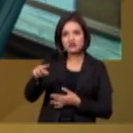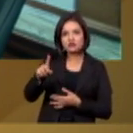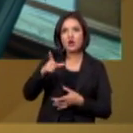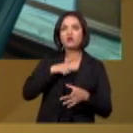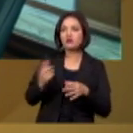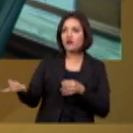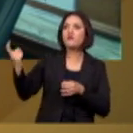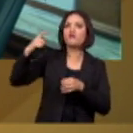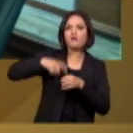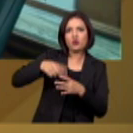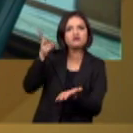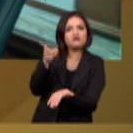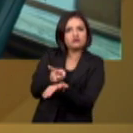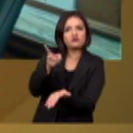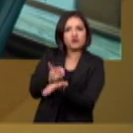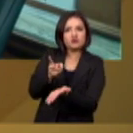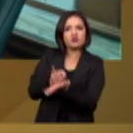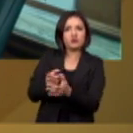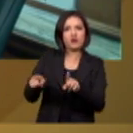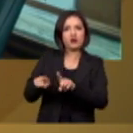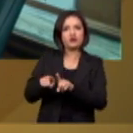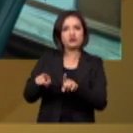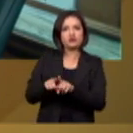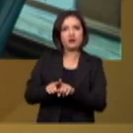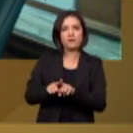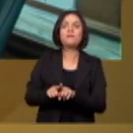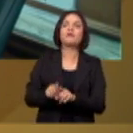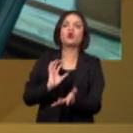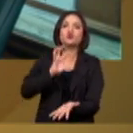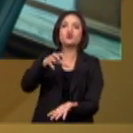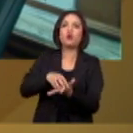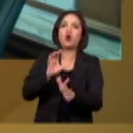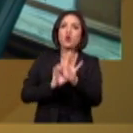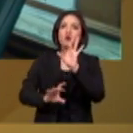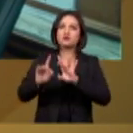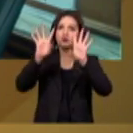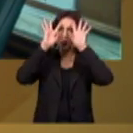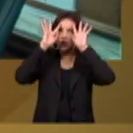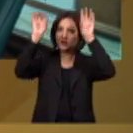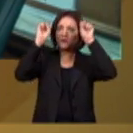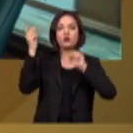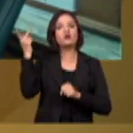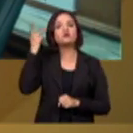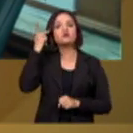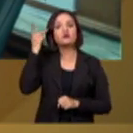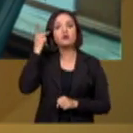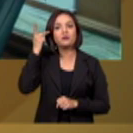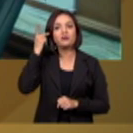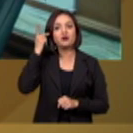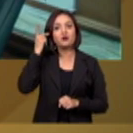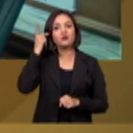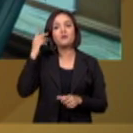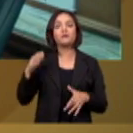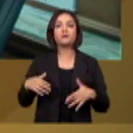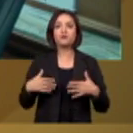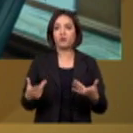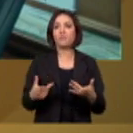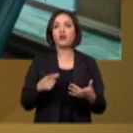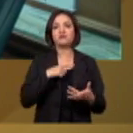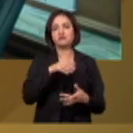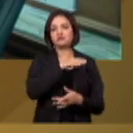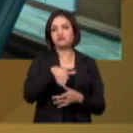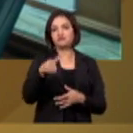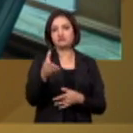625/3 especial do tribunal de justiça de são paulo e julgar prejudicados os